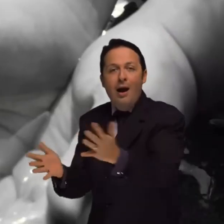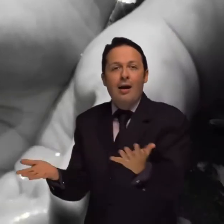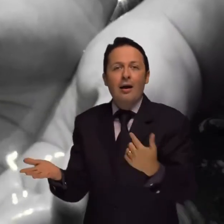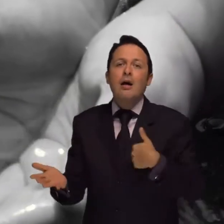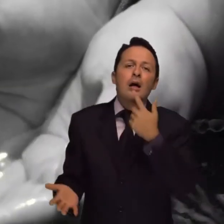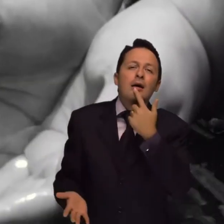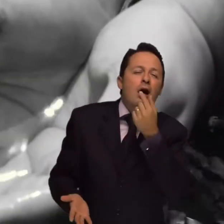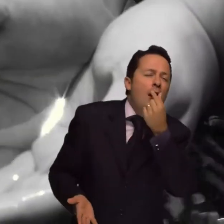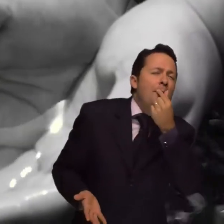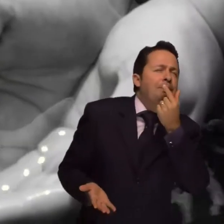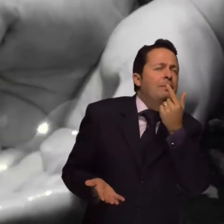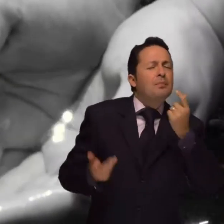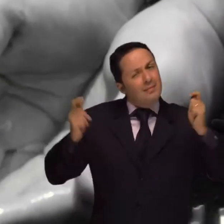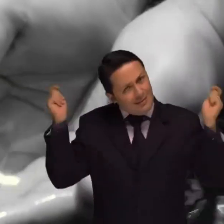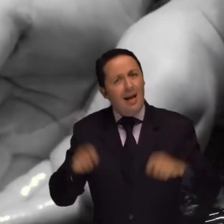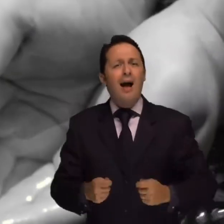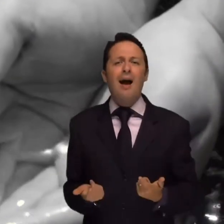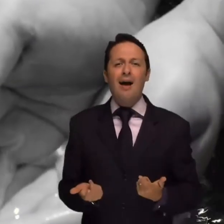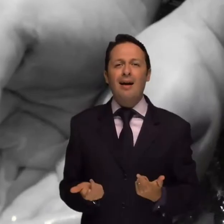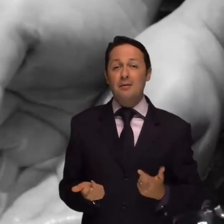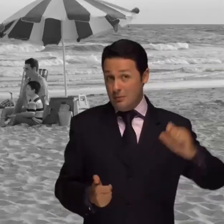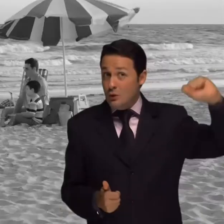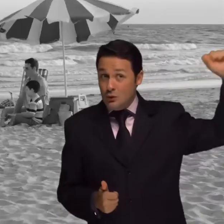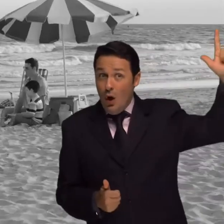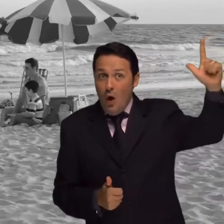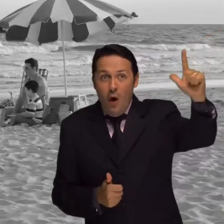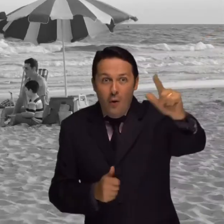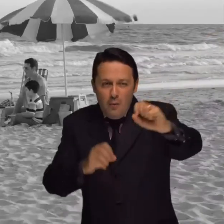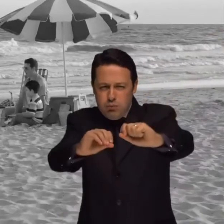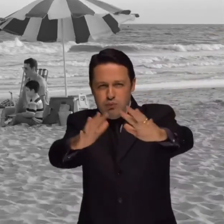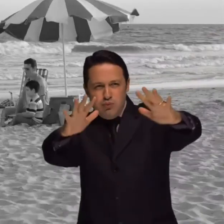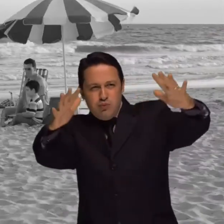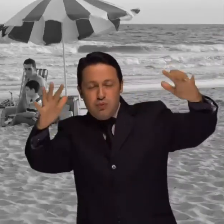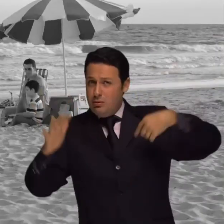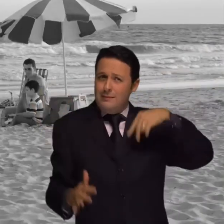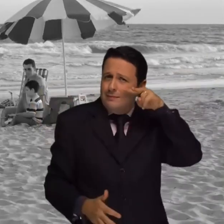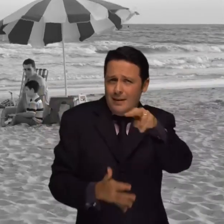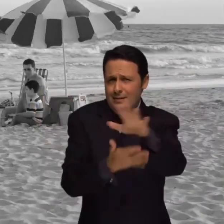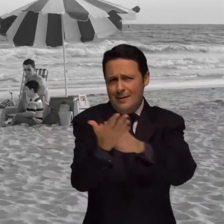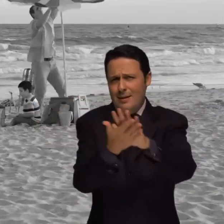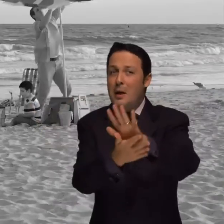Não consigo ver a luz, mas posso sentir o calor do sol na minha pele.